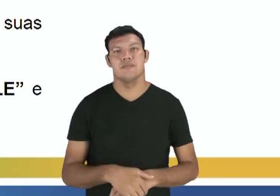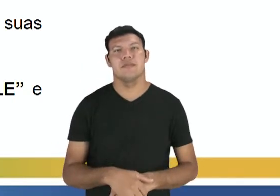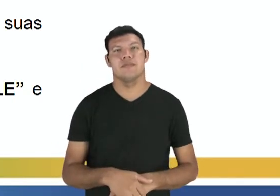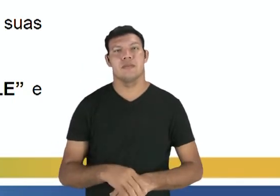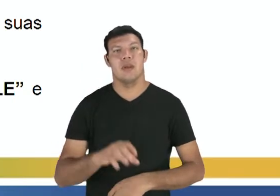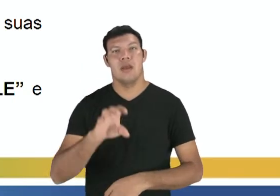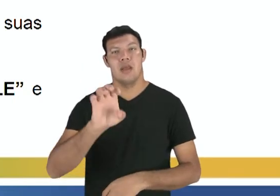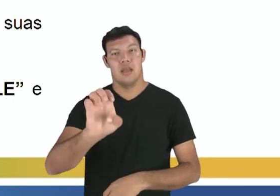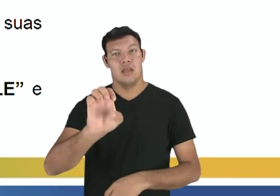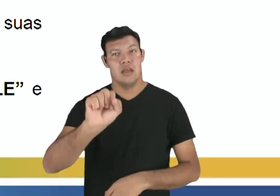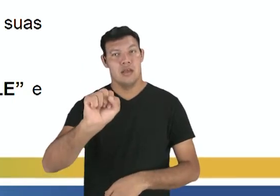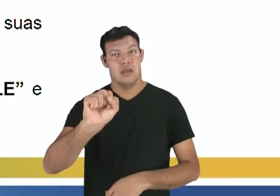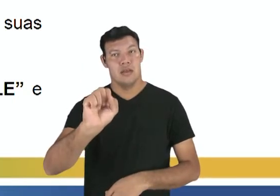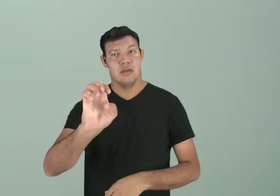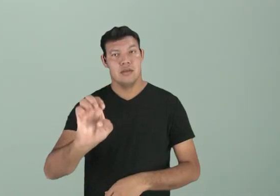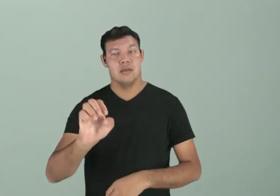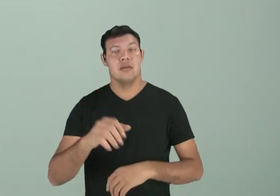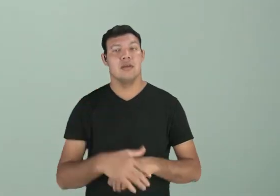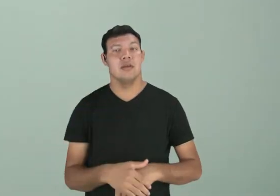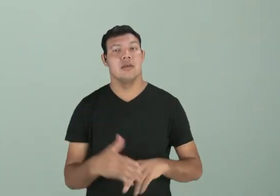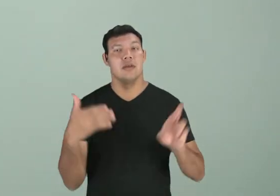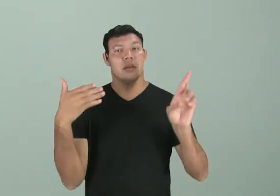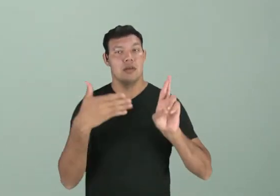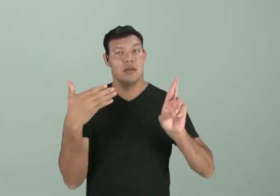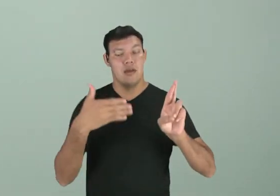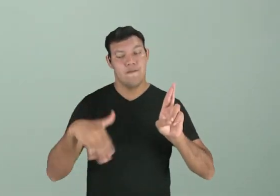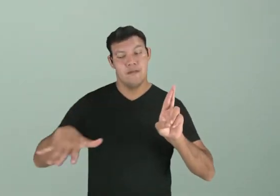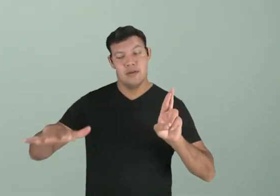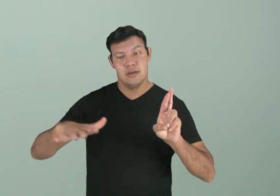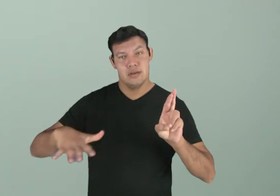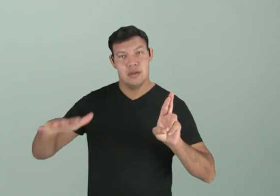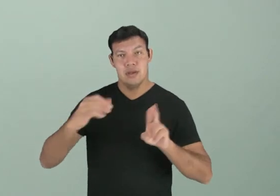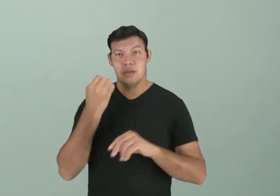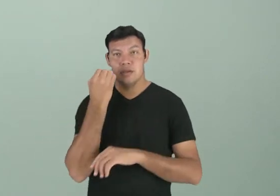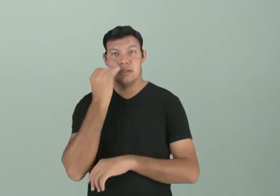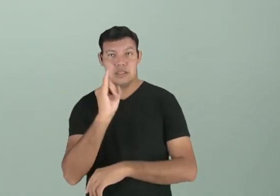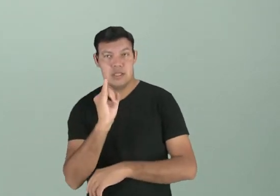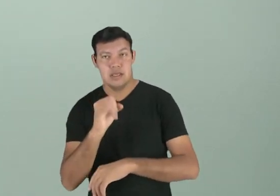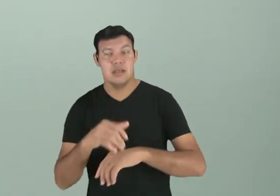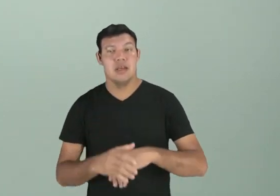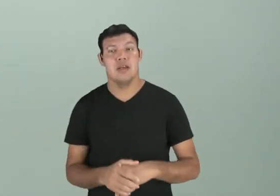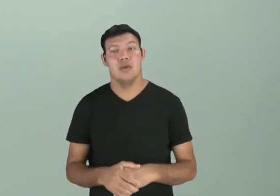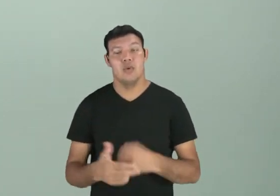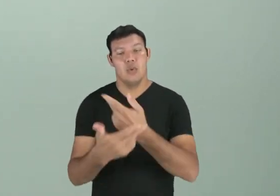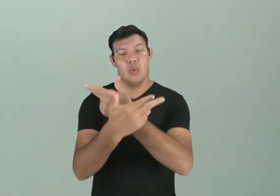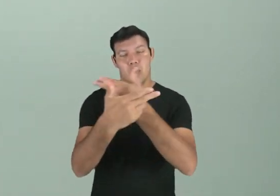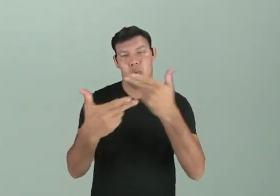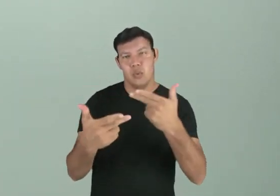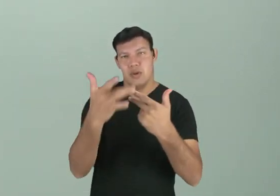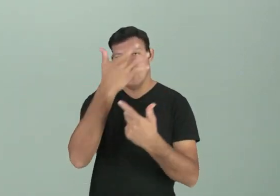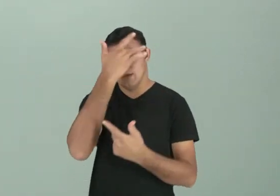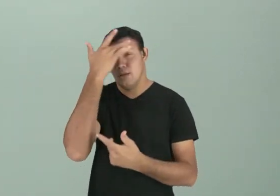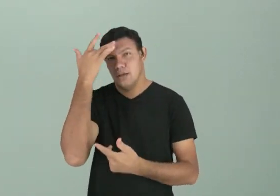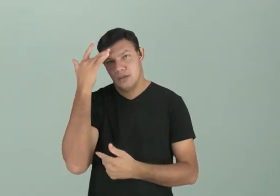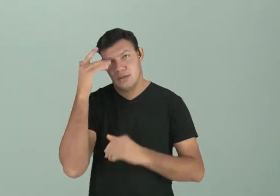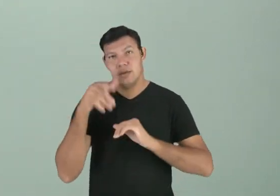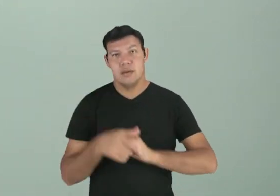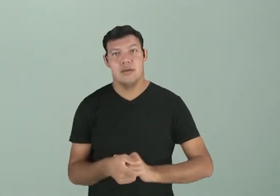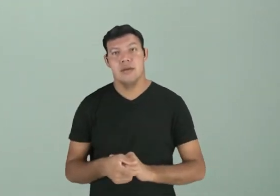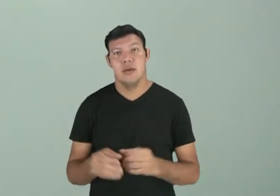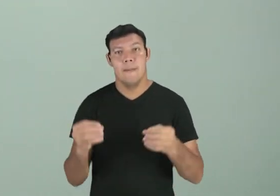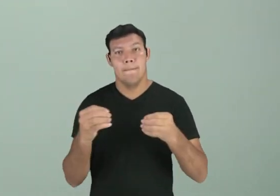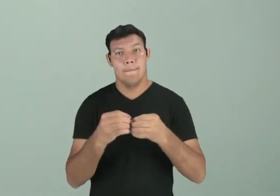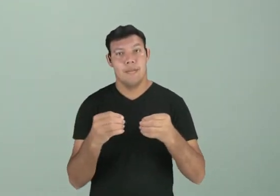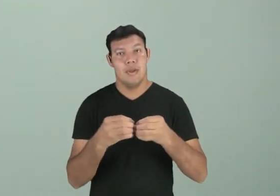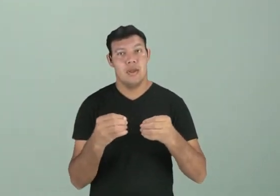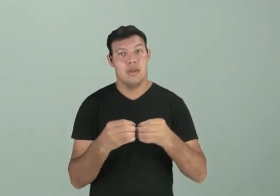vai usar o esse para referência no espaço, se o ser, se o objeto, se a pessoa estiver próxima